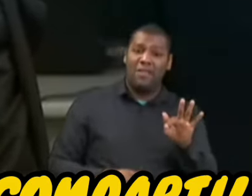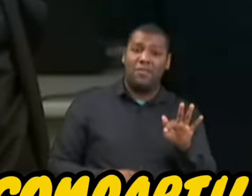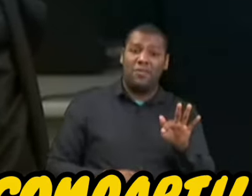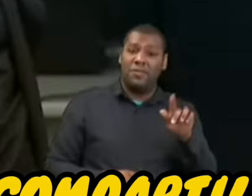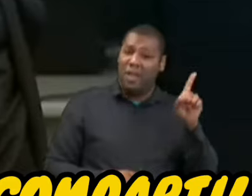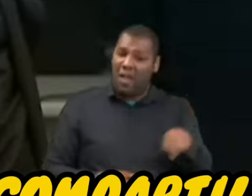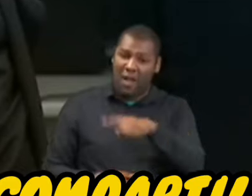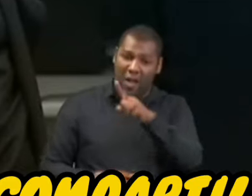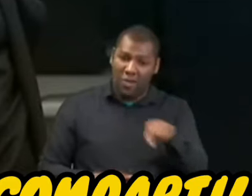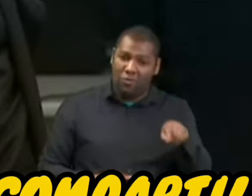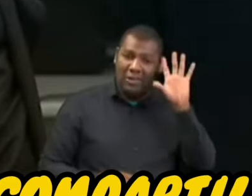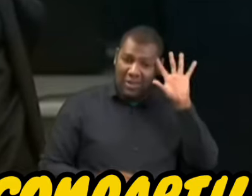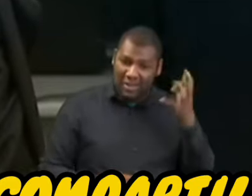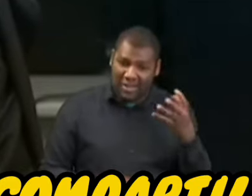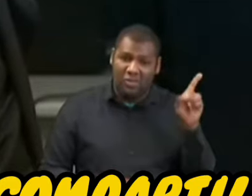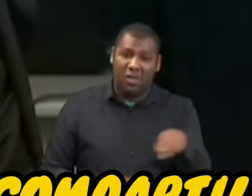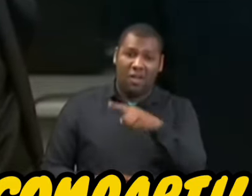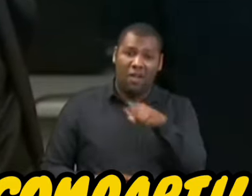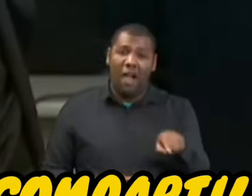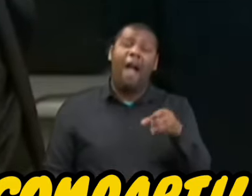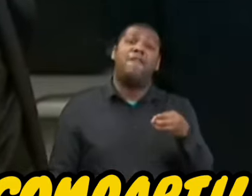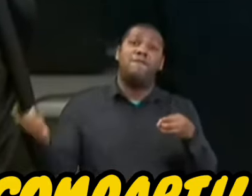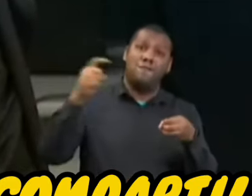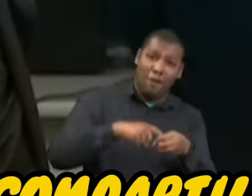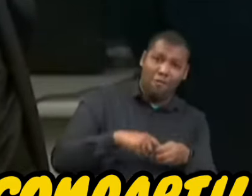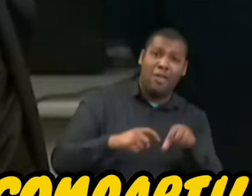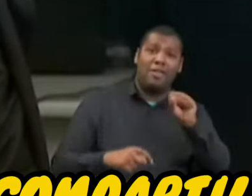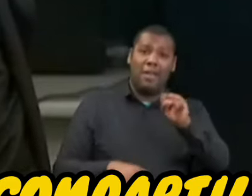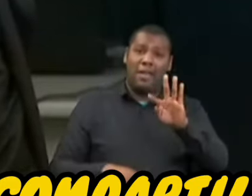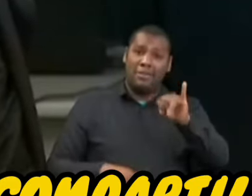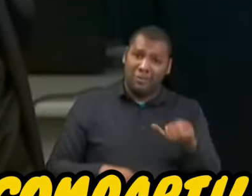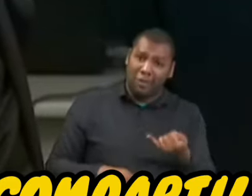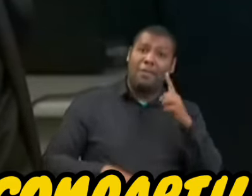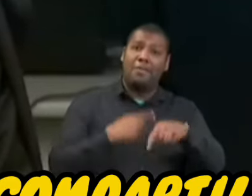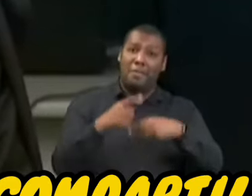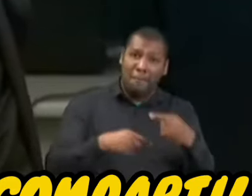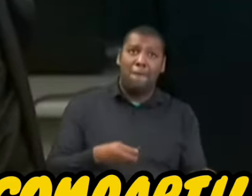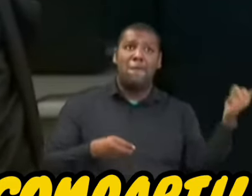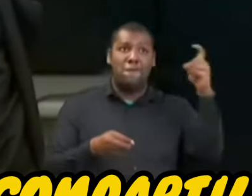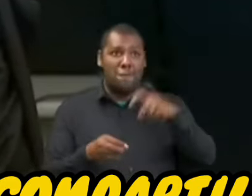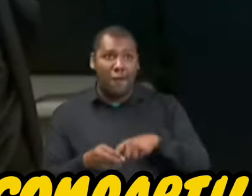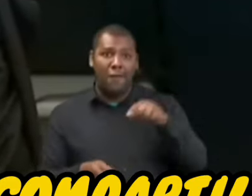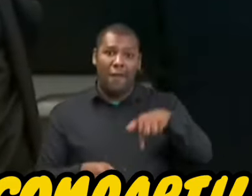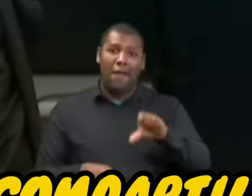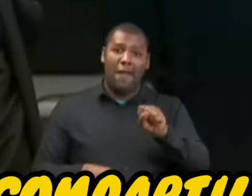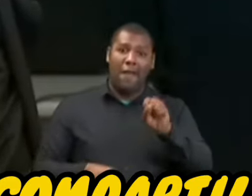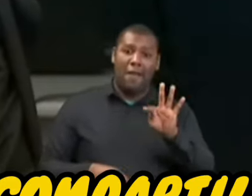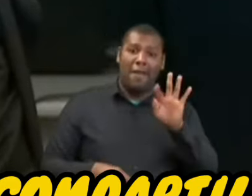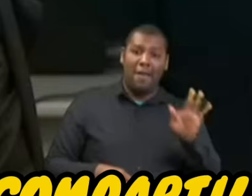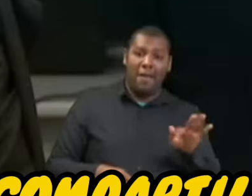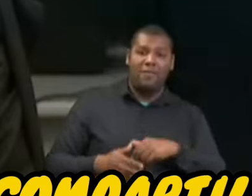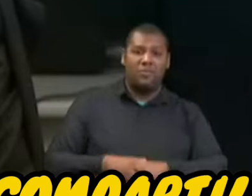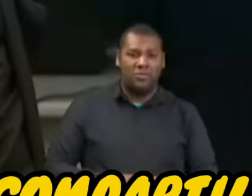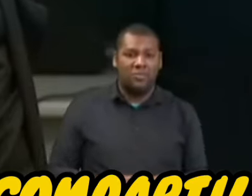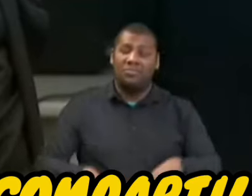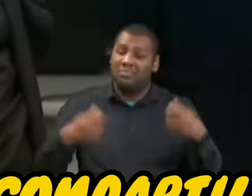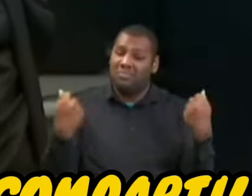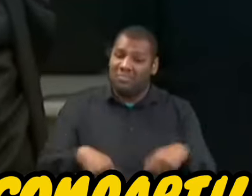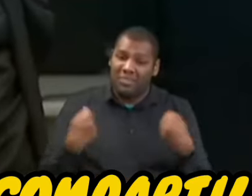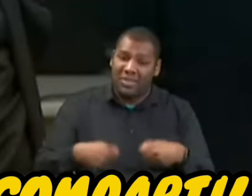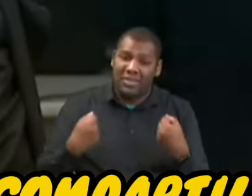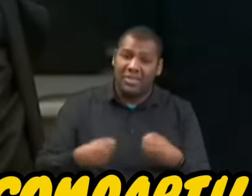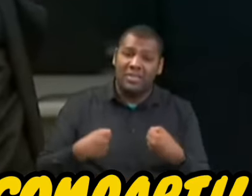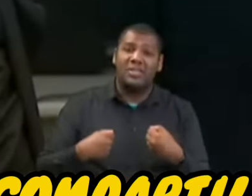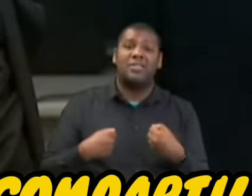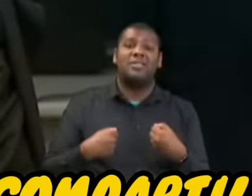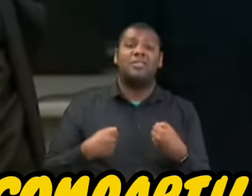Mendonça. Toda semana. Oxi, ia ser conteúdo demais. Ia ser a reação além da conta. Enfim, pessoal, eu vou